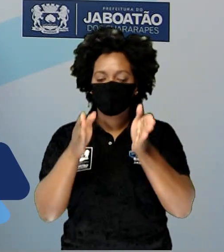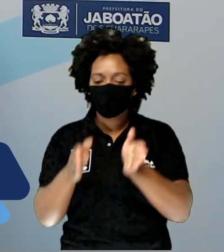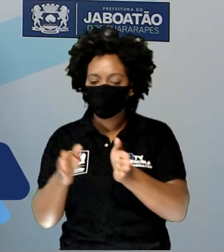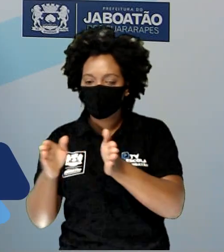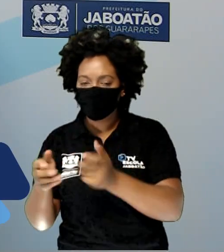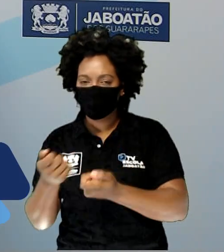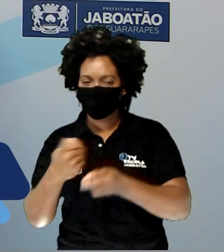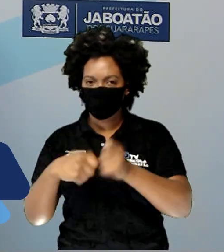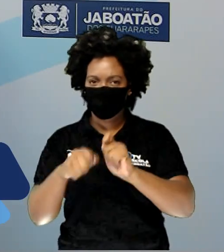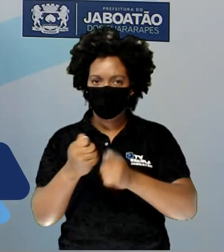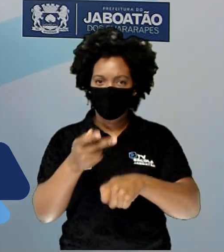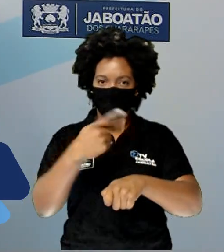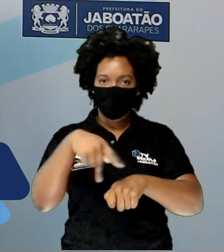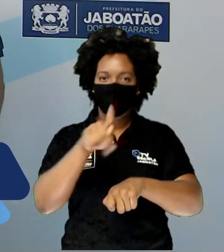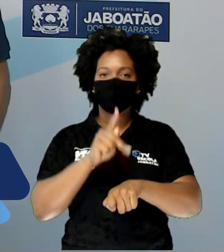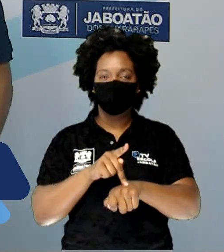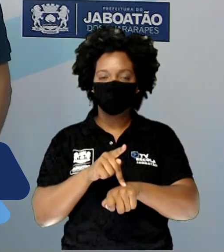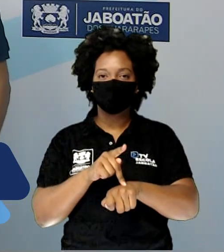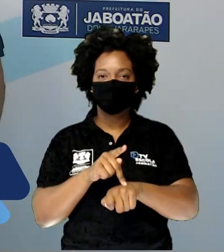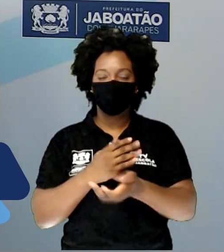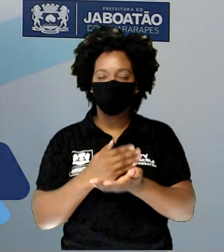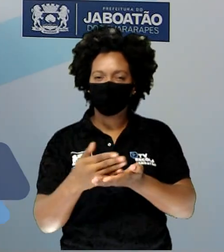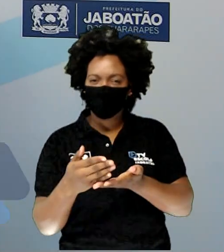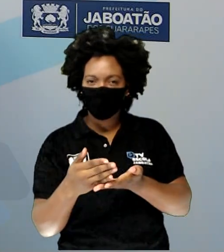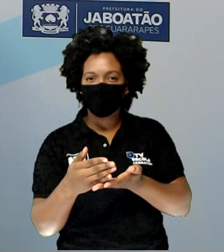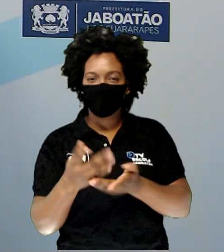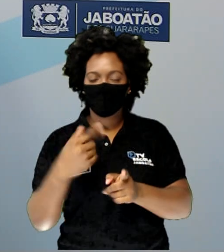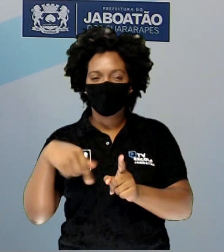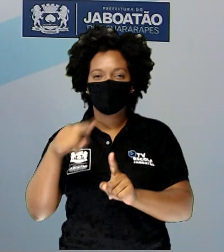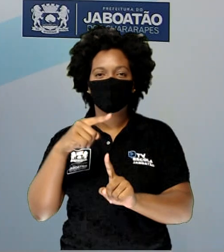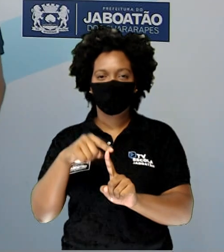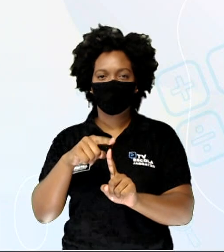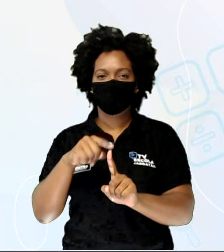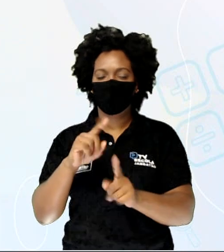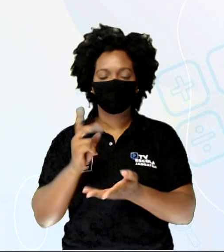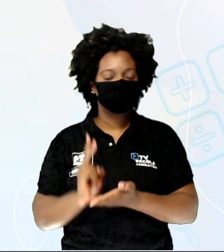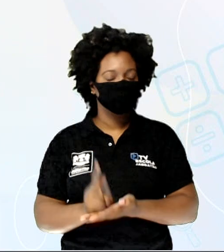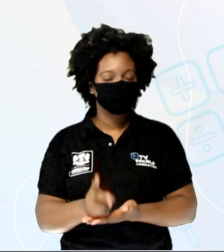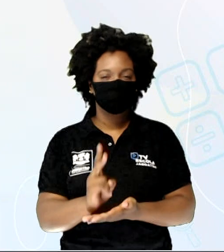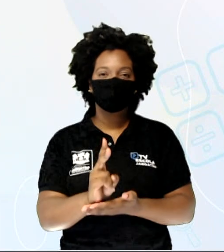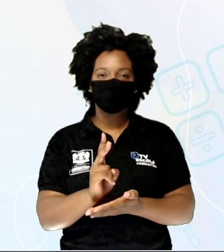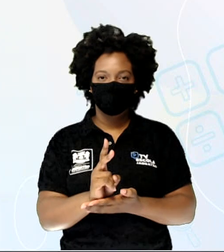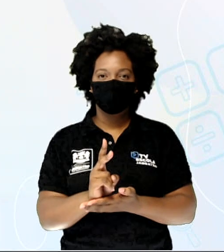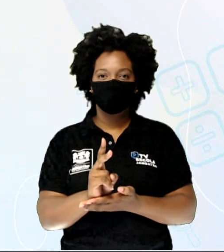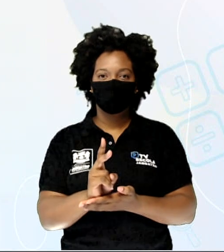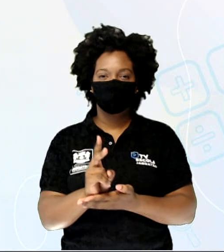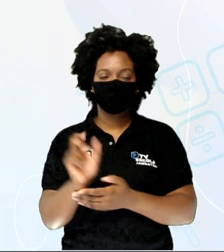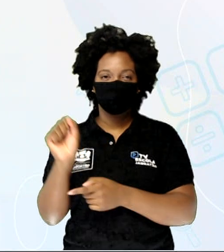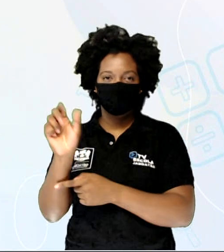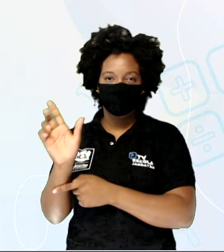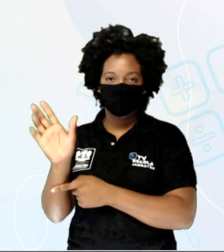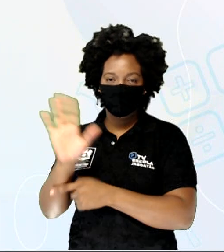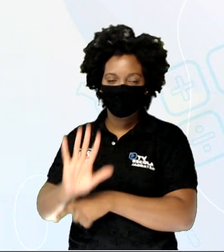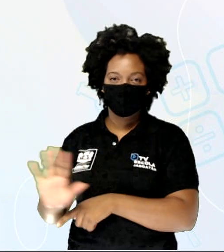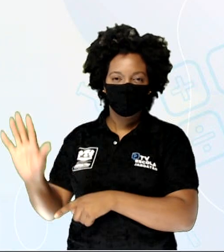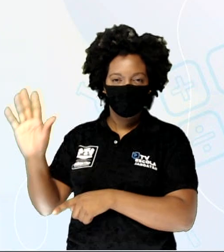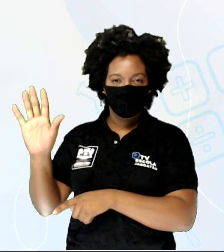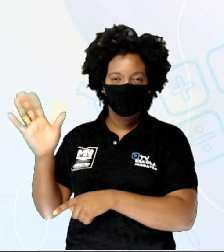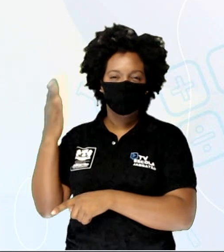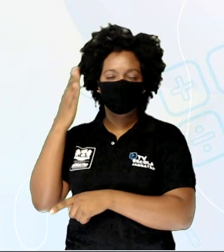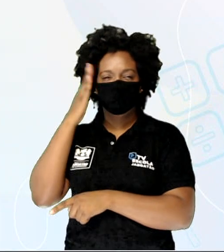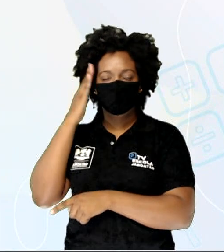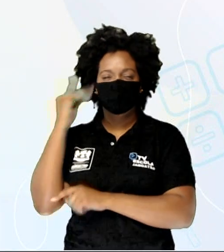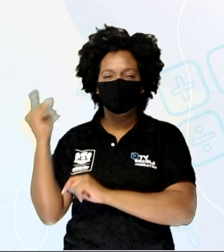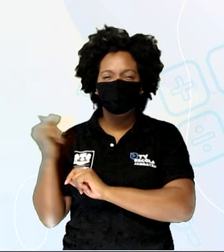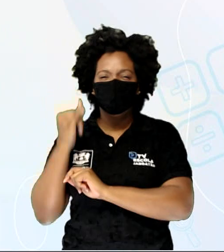Socioeconômica dos Países. Então, vamos começar pelo nosso objetivo, como sempre, e aqui você tem compreender os